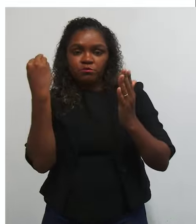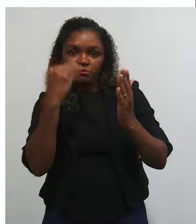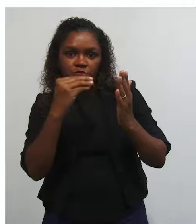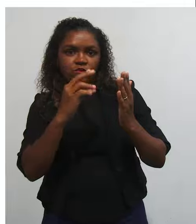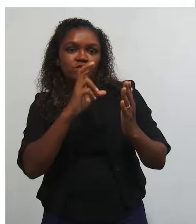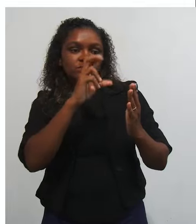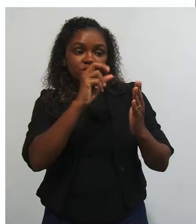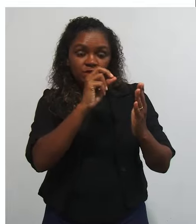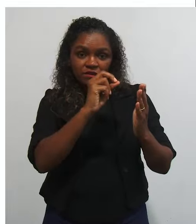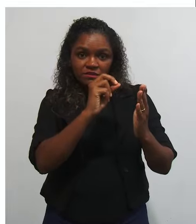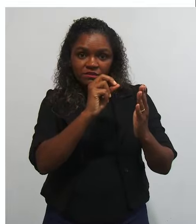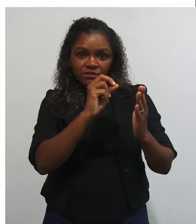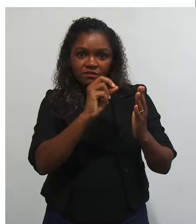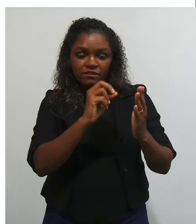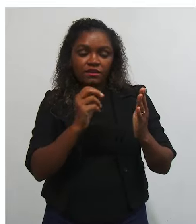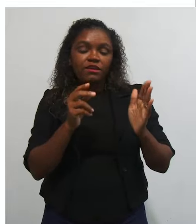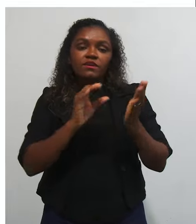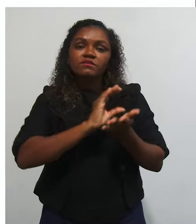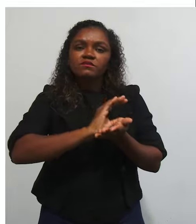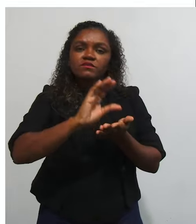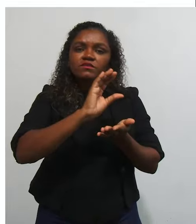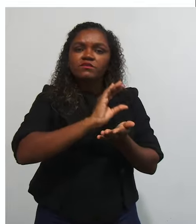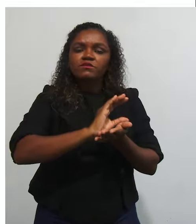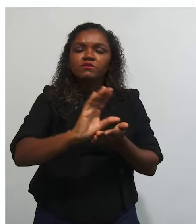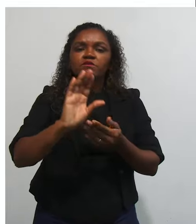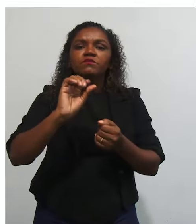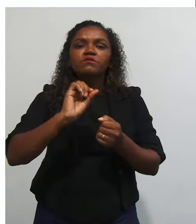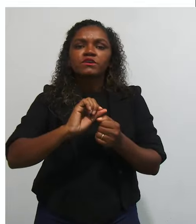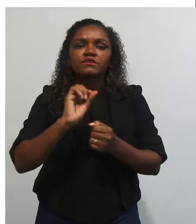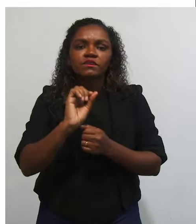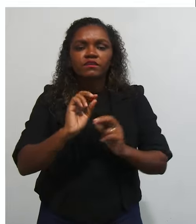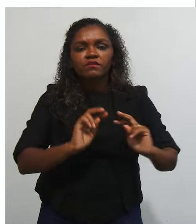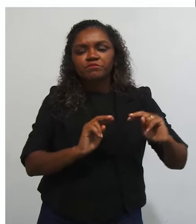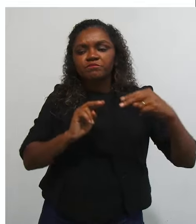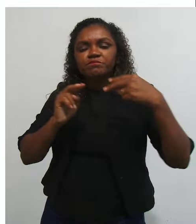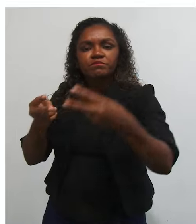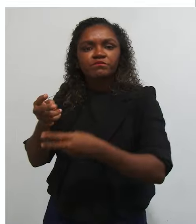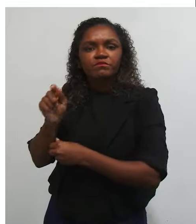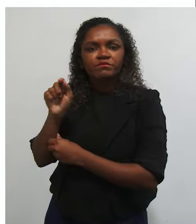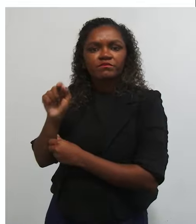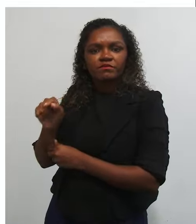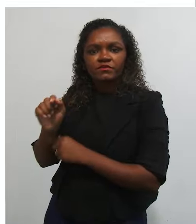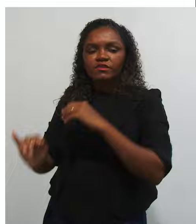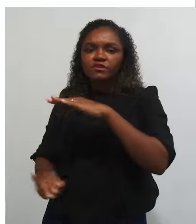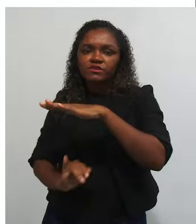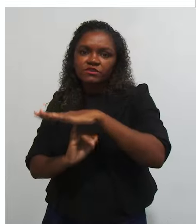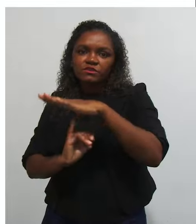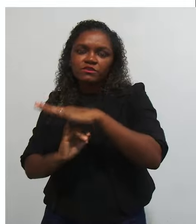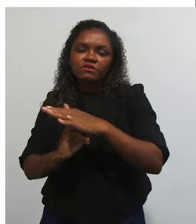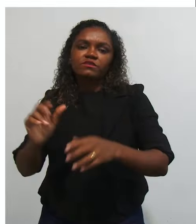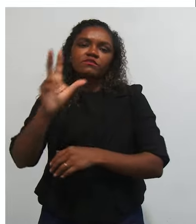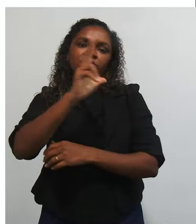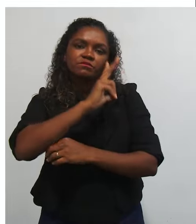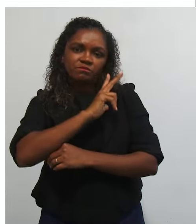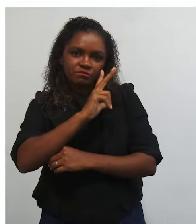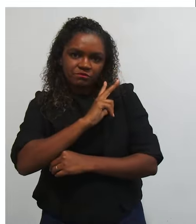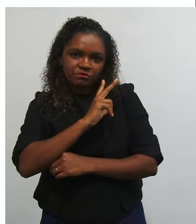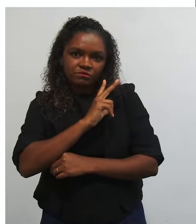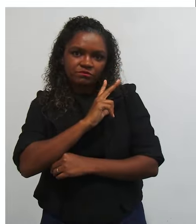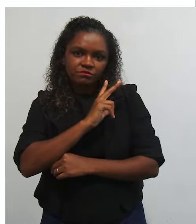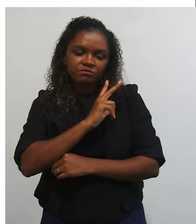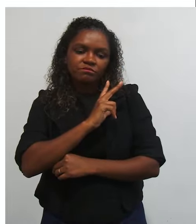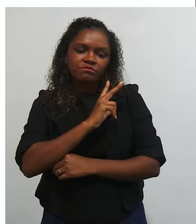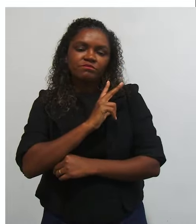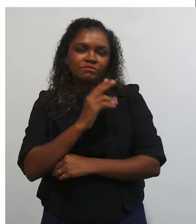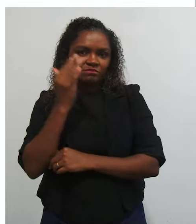exemplo, 50, esse recurso será transferido para quem? Para instituições privadas